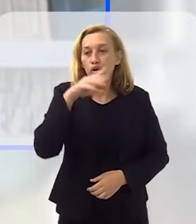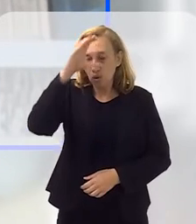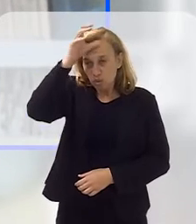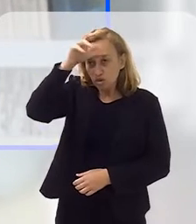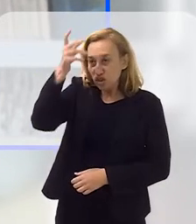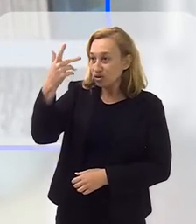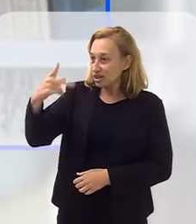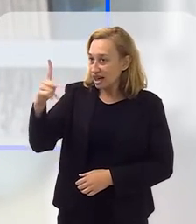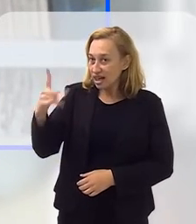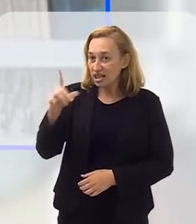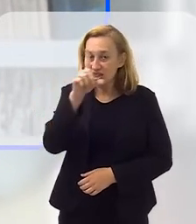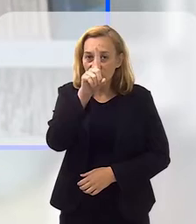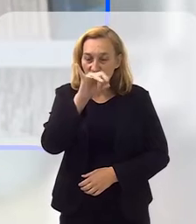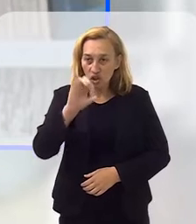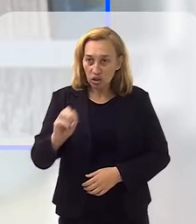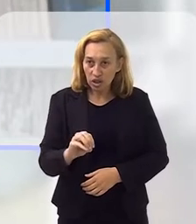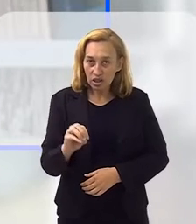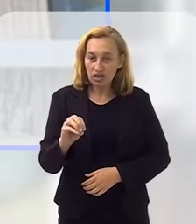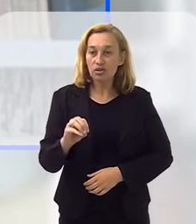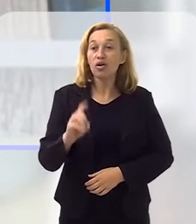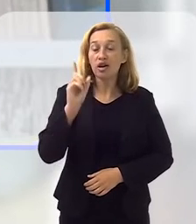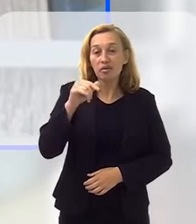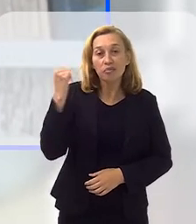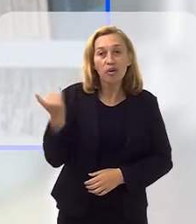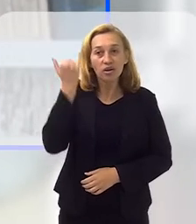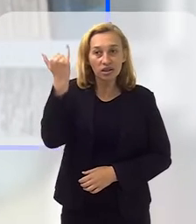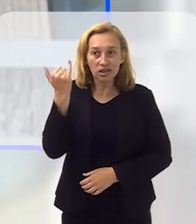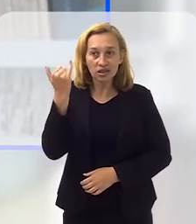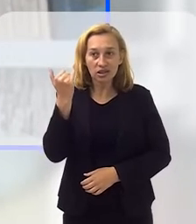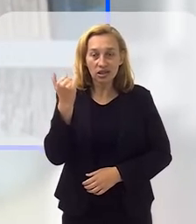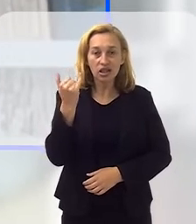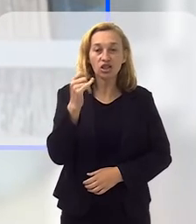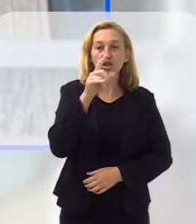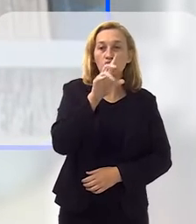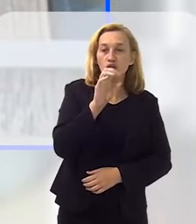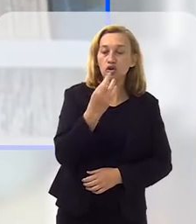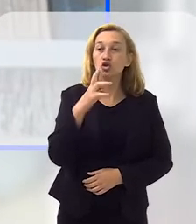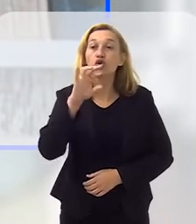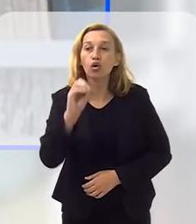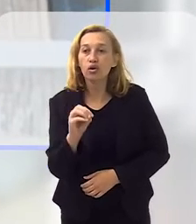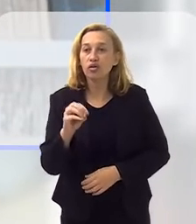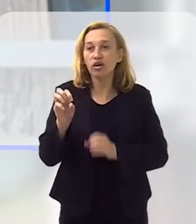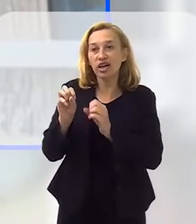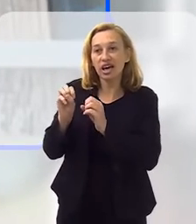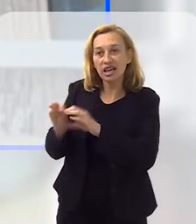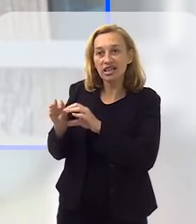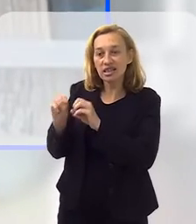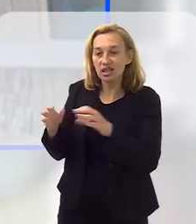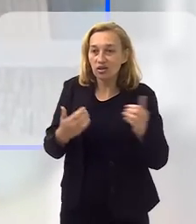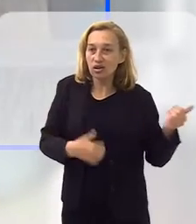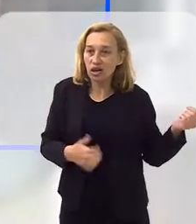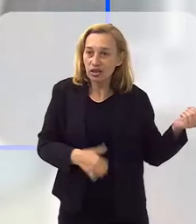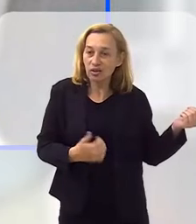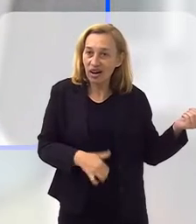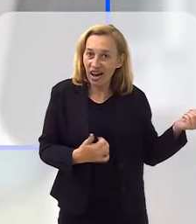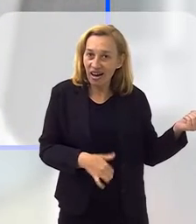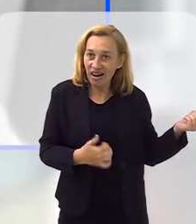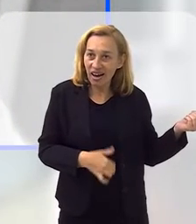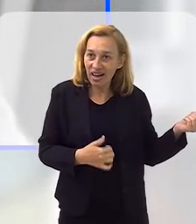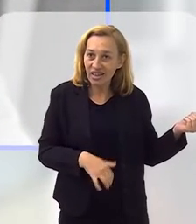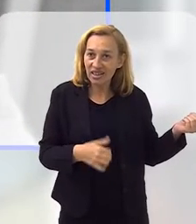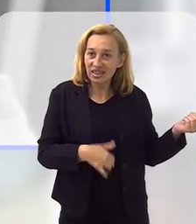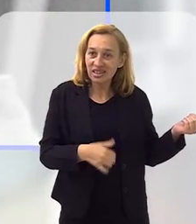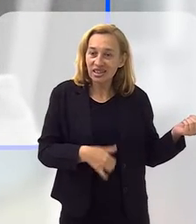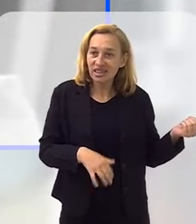O tio dela, o tio Dionísio, foi um personagem importante na história do choro. Foi ele quem ensinou Dona Ivone a tocar